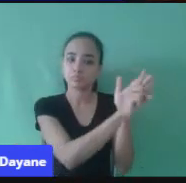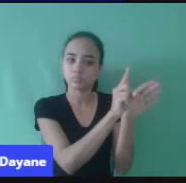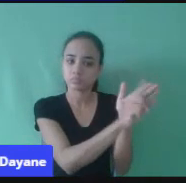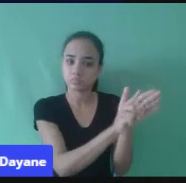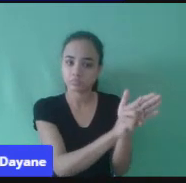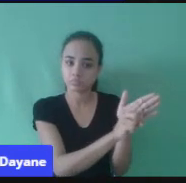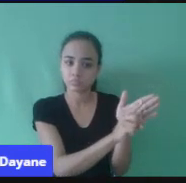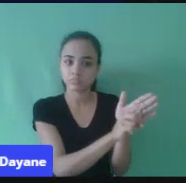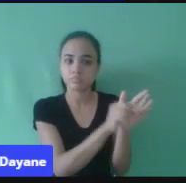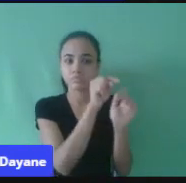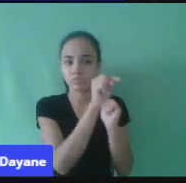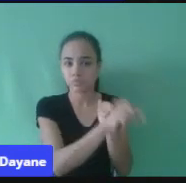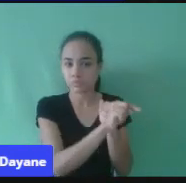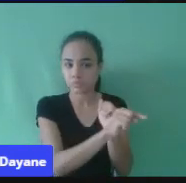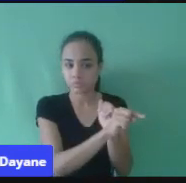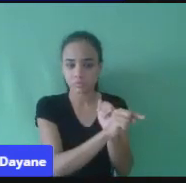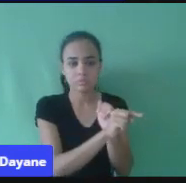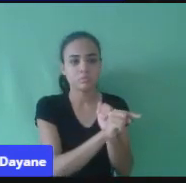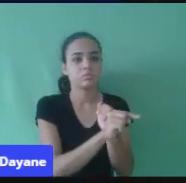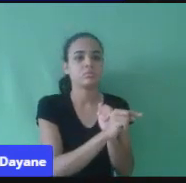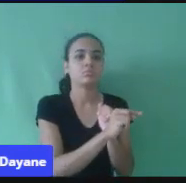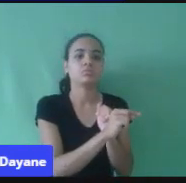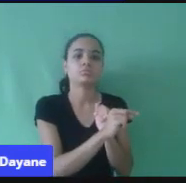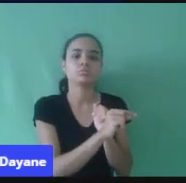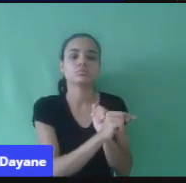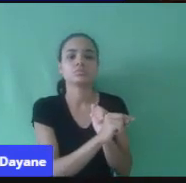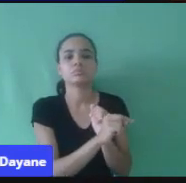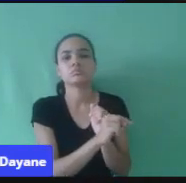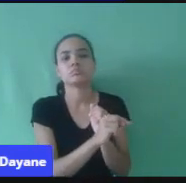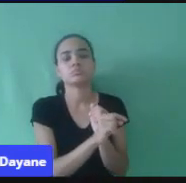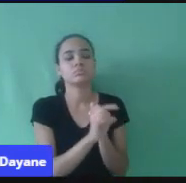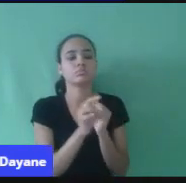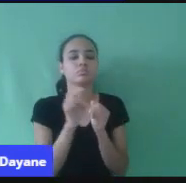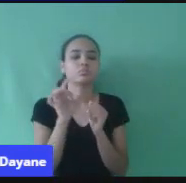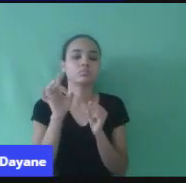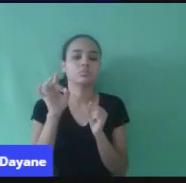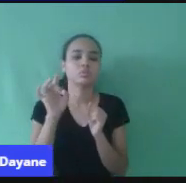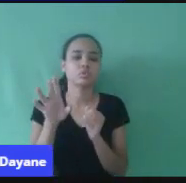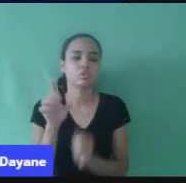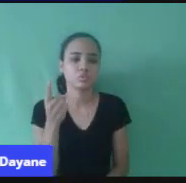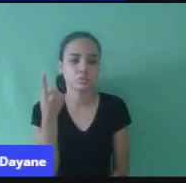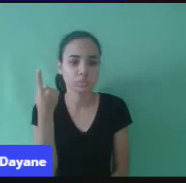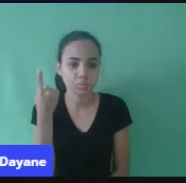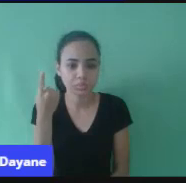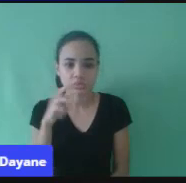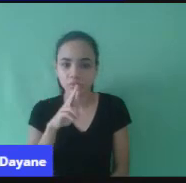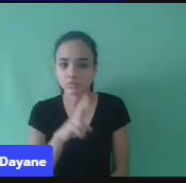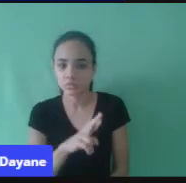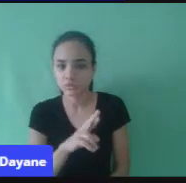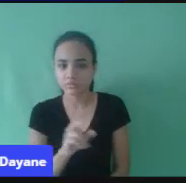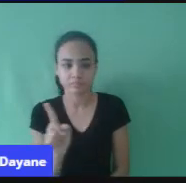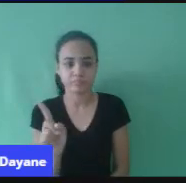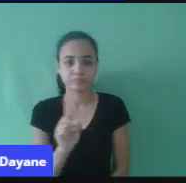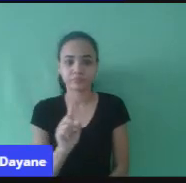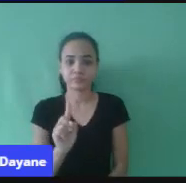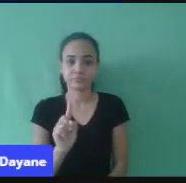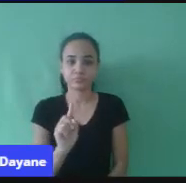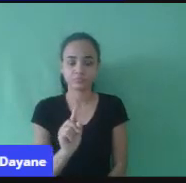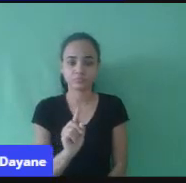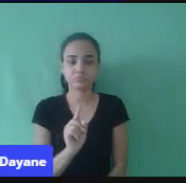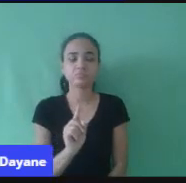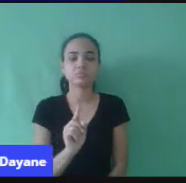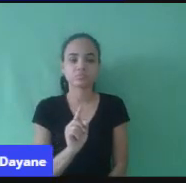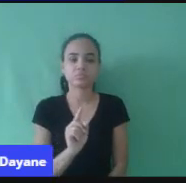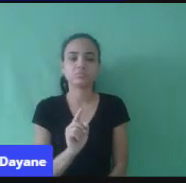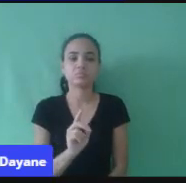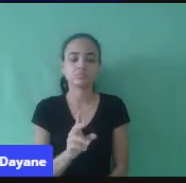a essa questão, que nós não temos uma só resposta, temos que partir